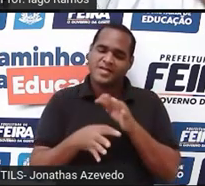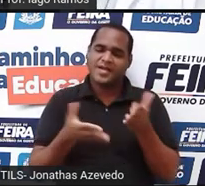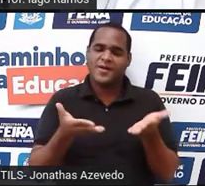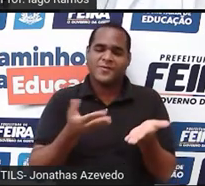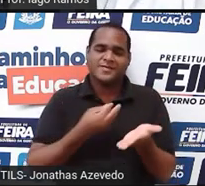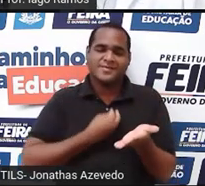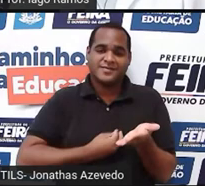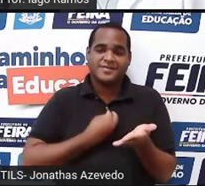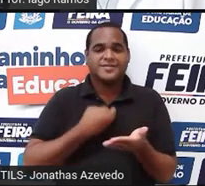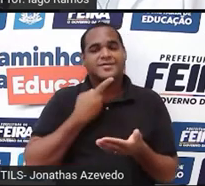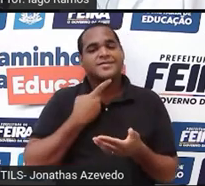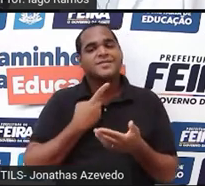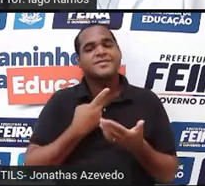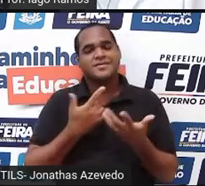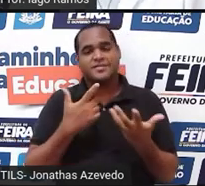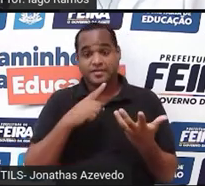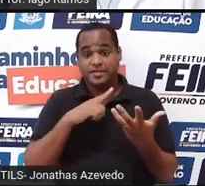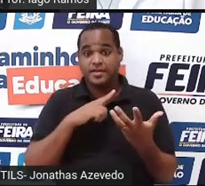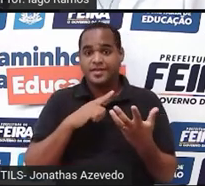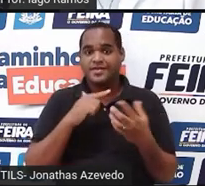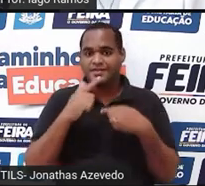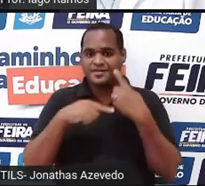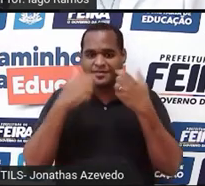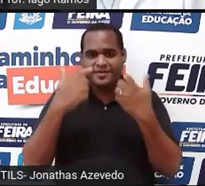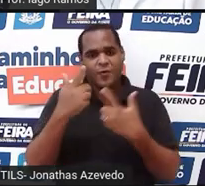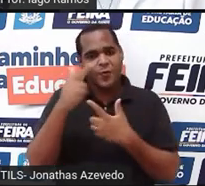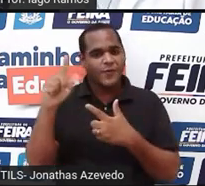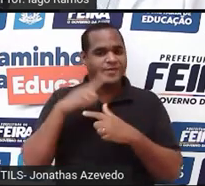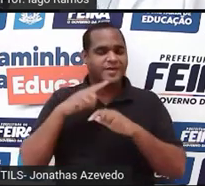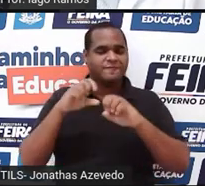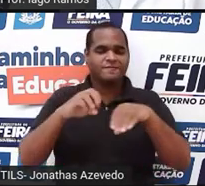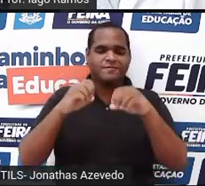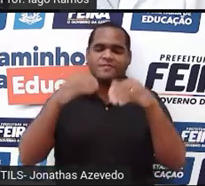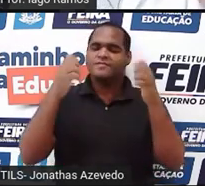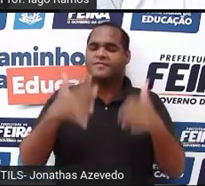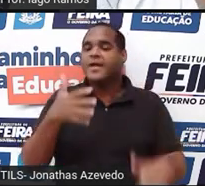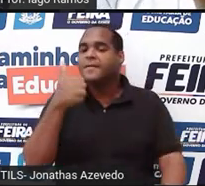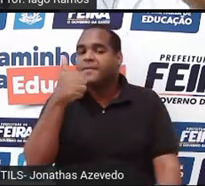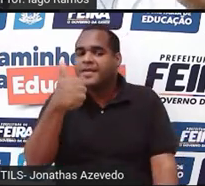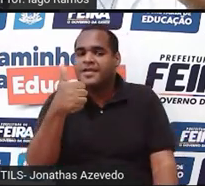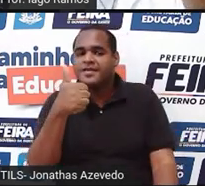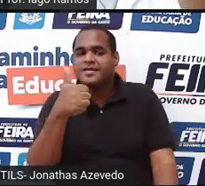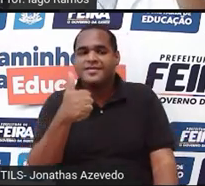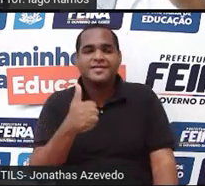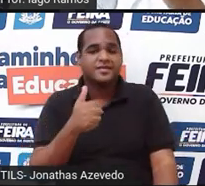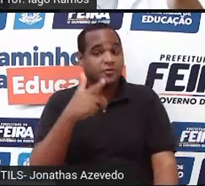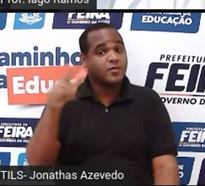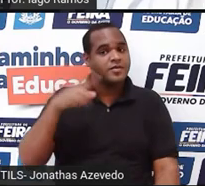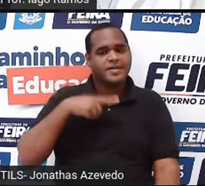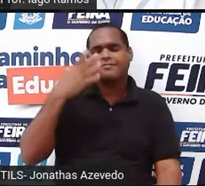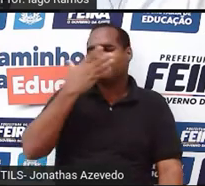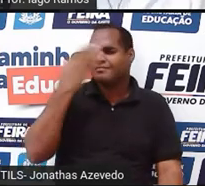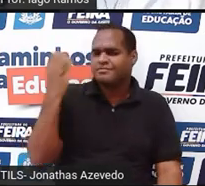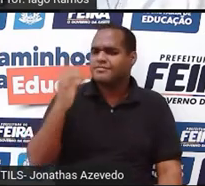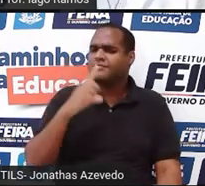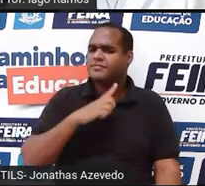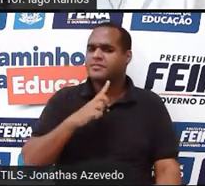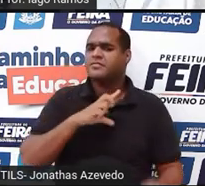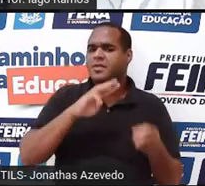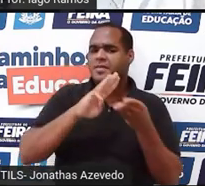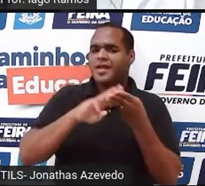aqui desejando já até aí a nossa próxima aula tá bom beleza Olha o recado não esquece